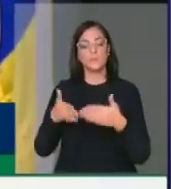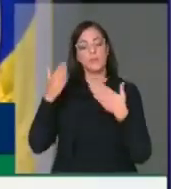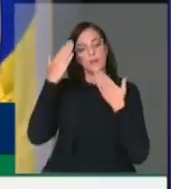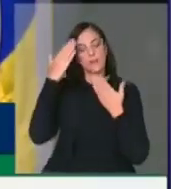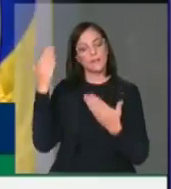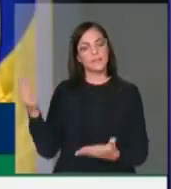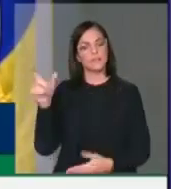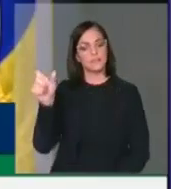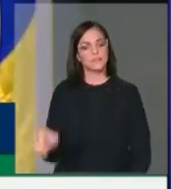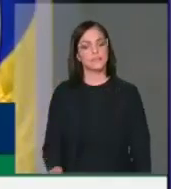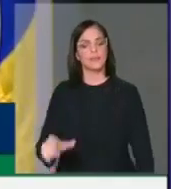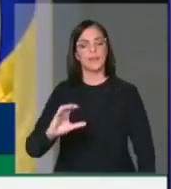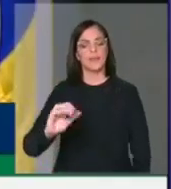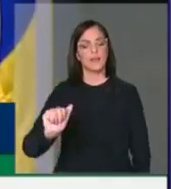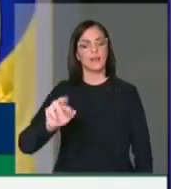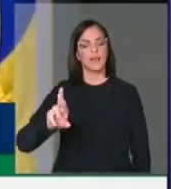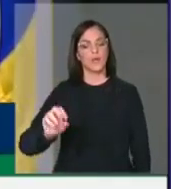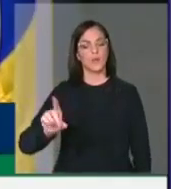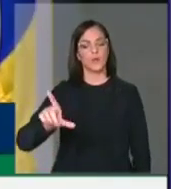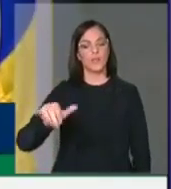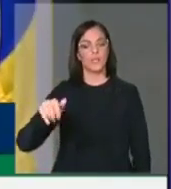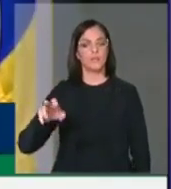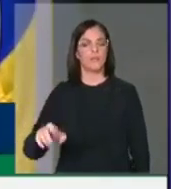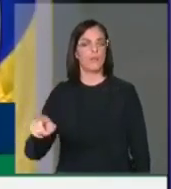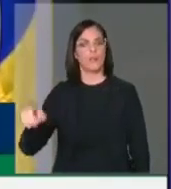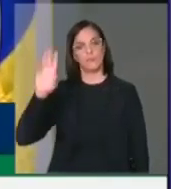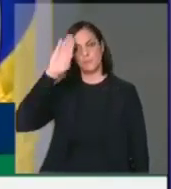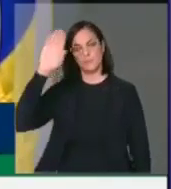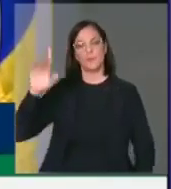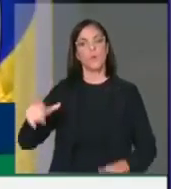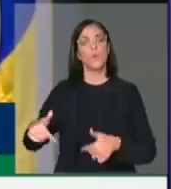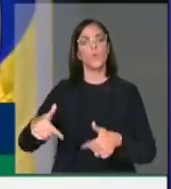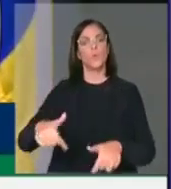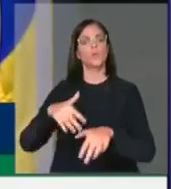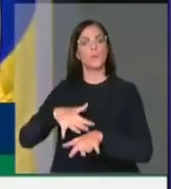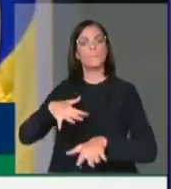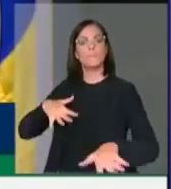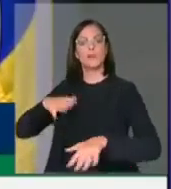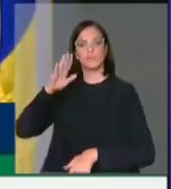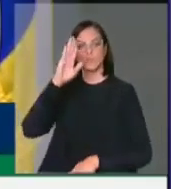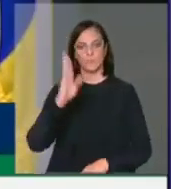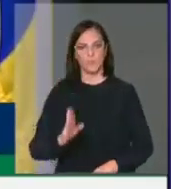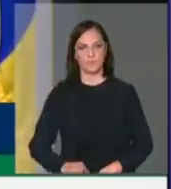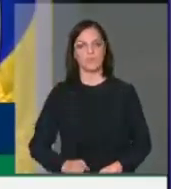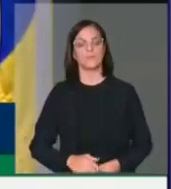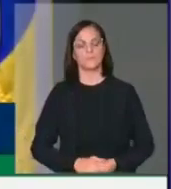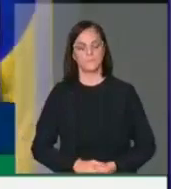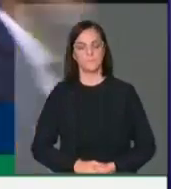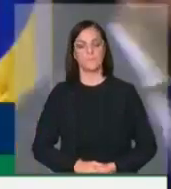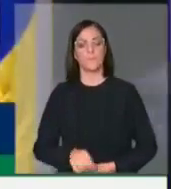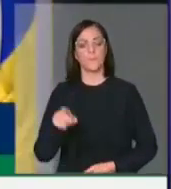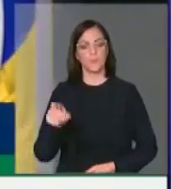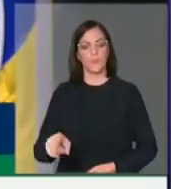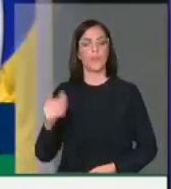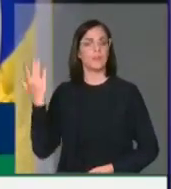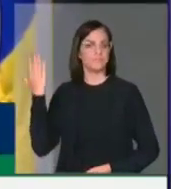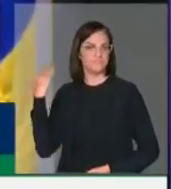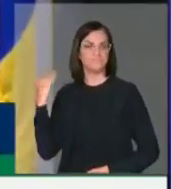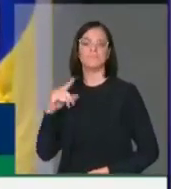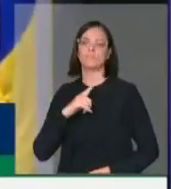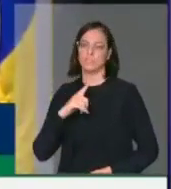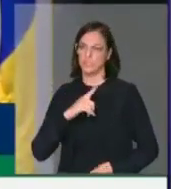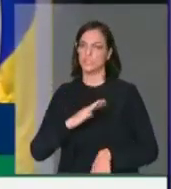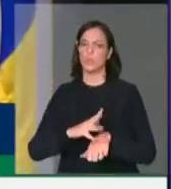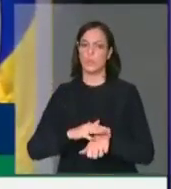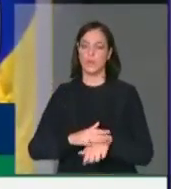Caroline Salazar, capitã da Endomarcha no Brasil, que luta há anos pela causa. Foi portadora de